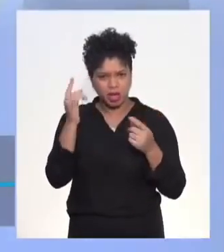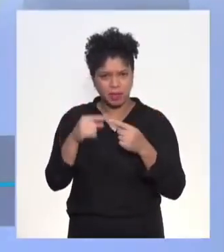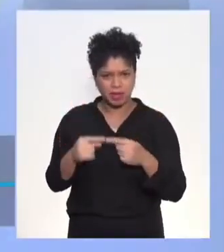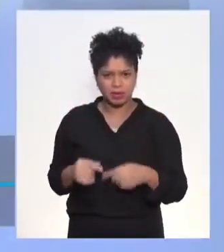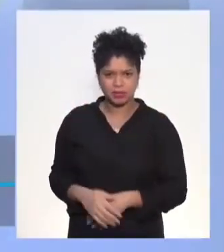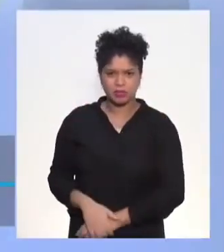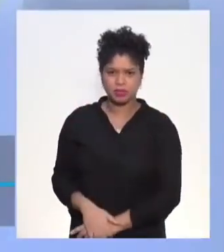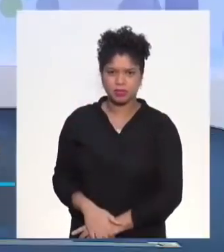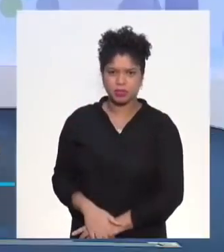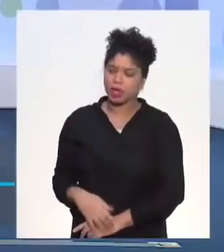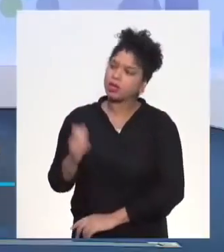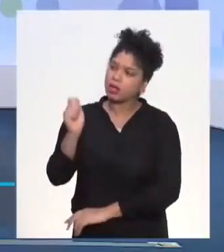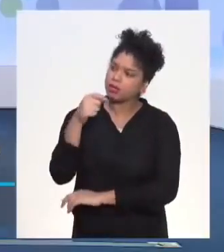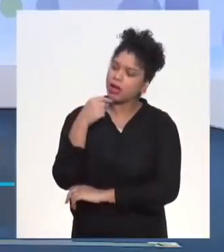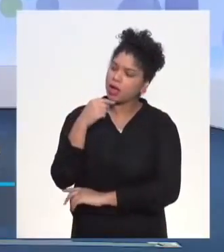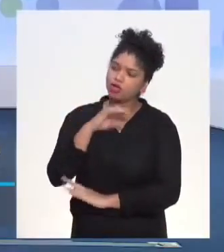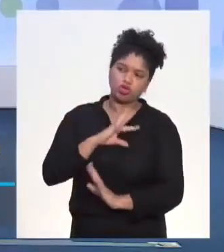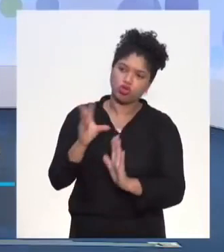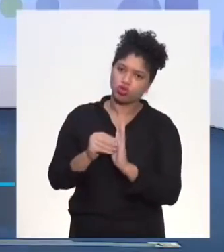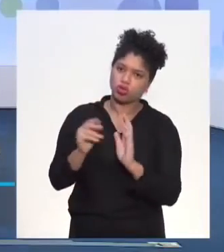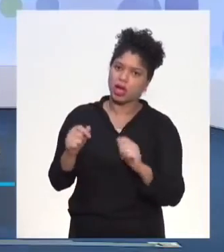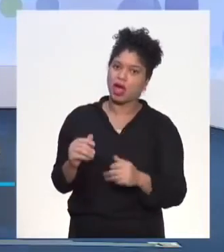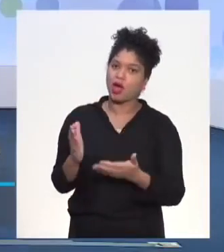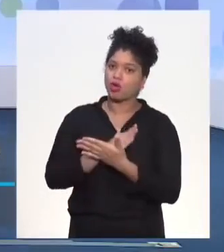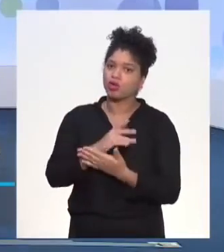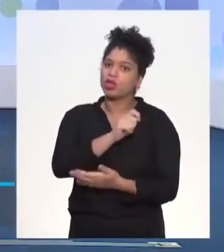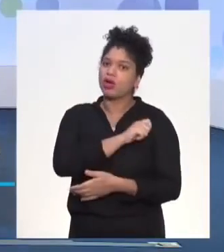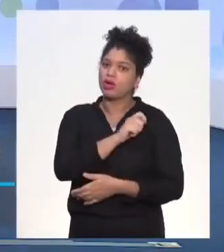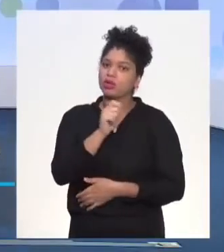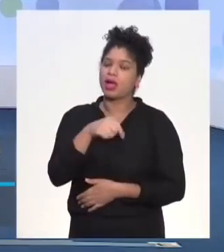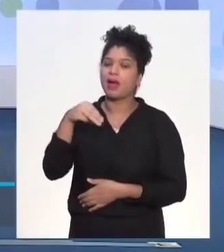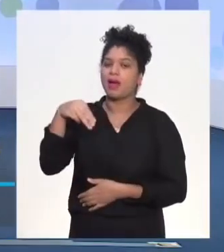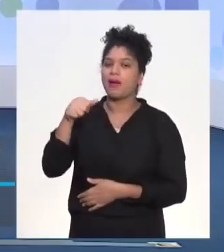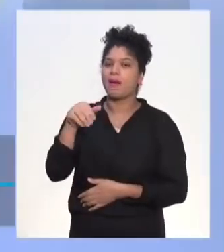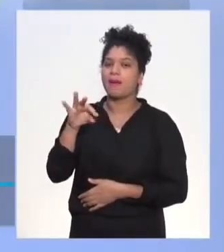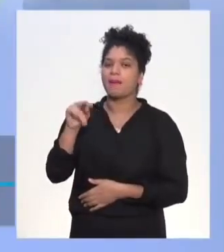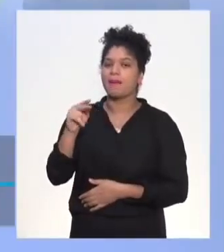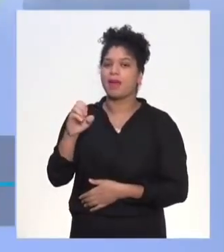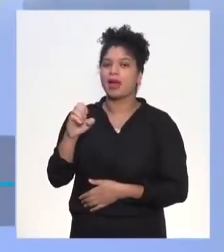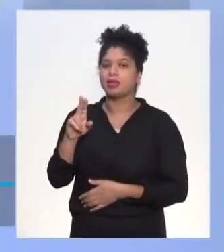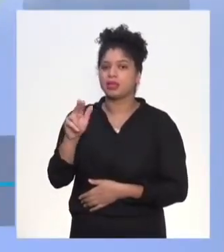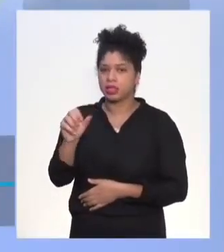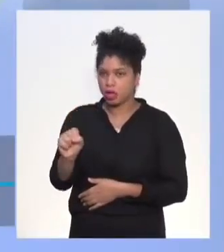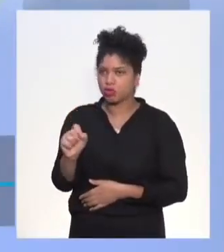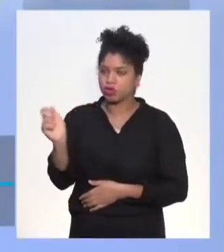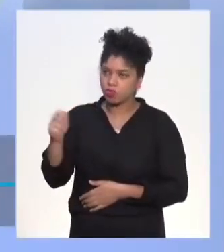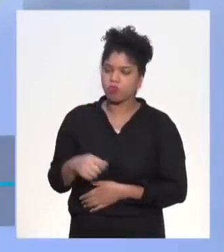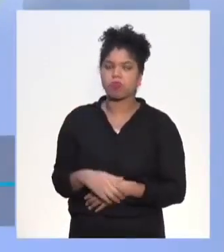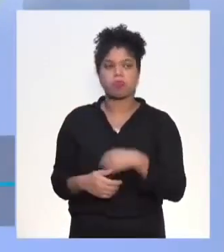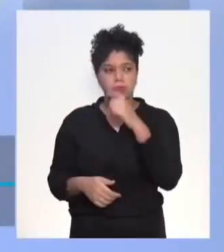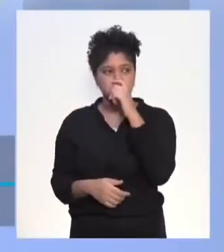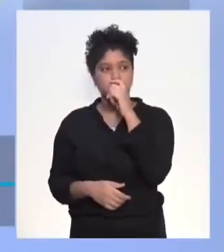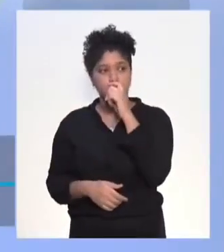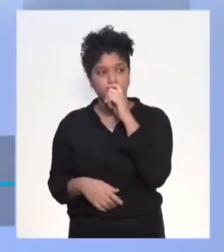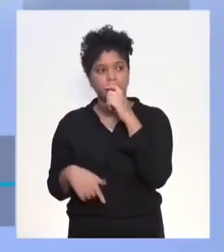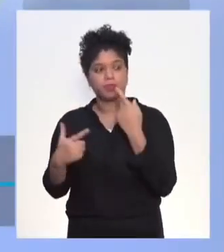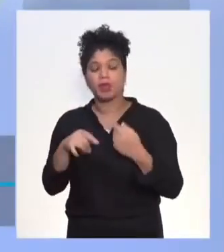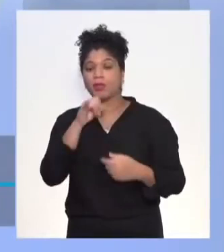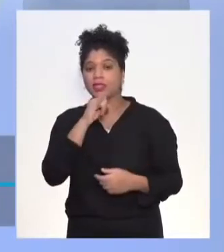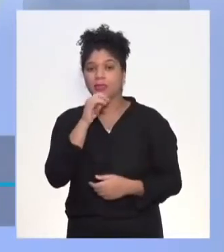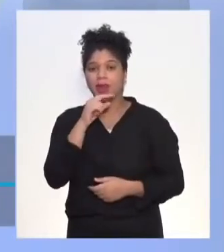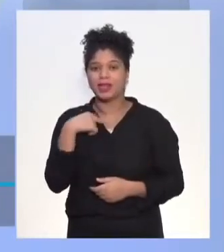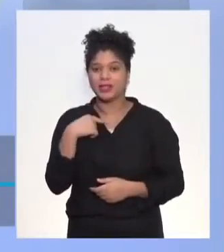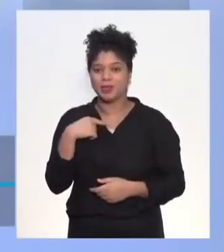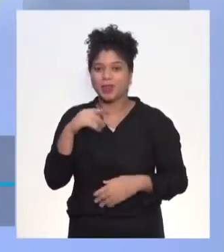pode acontecer. Pode? Pode acontecer. Tem um aluno falando isso aqui, o Matheus. Claro, eu posso construir uma história de terror na praia.